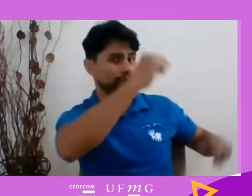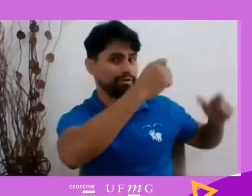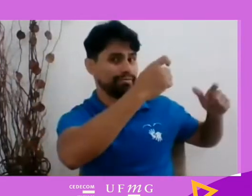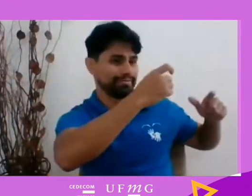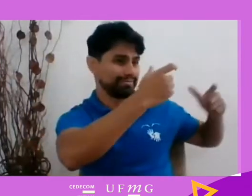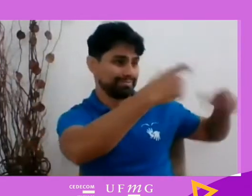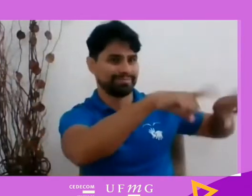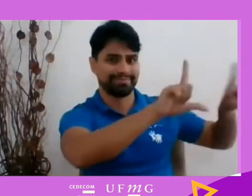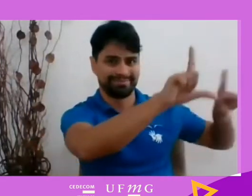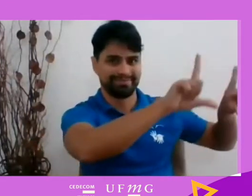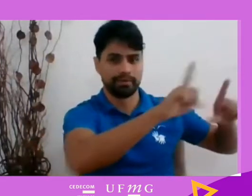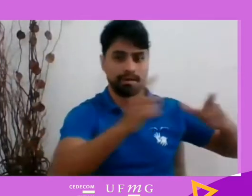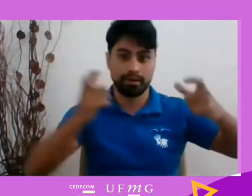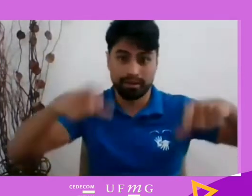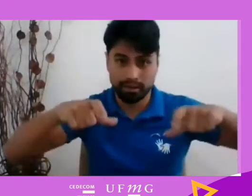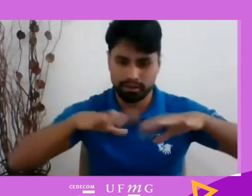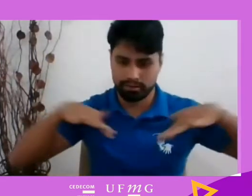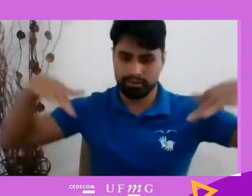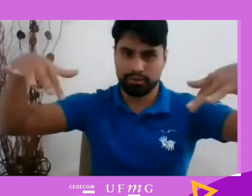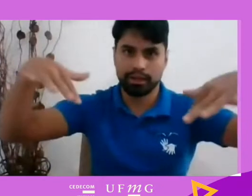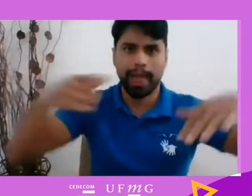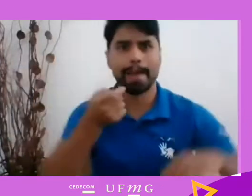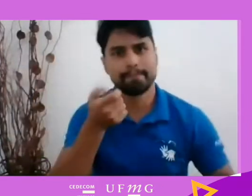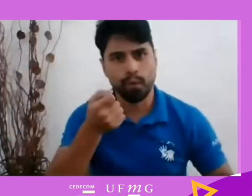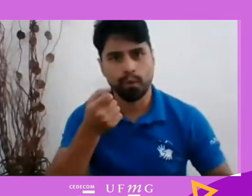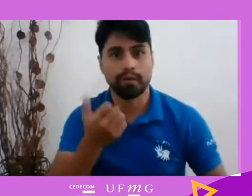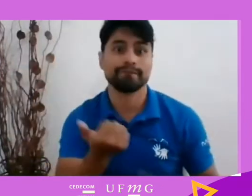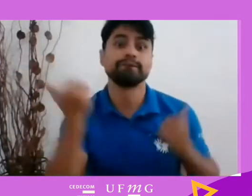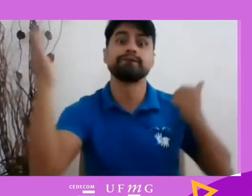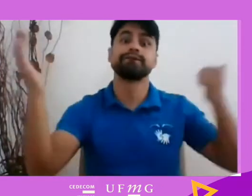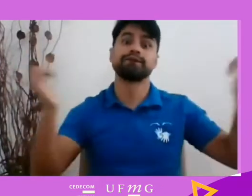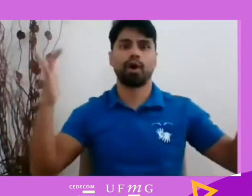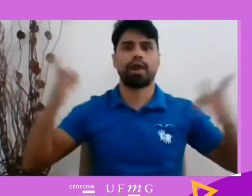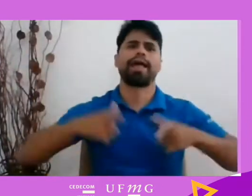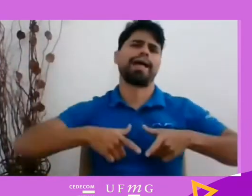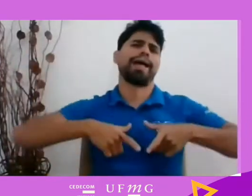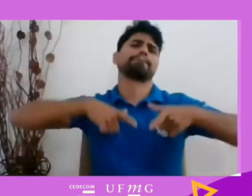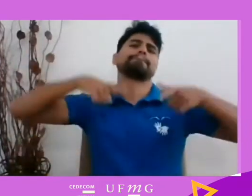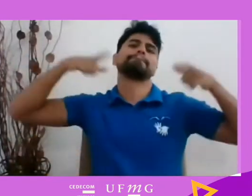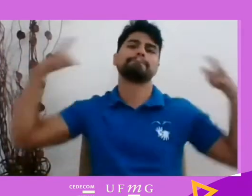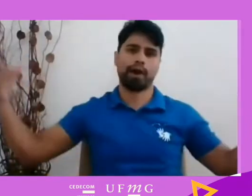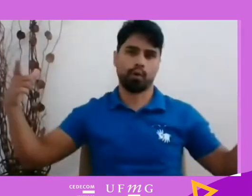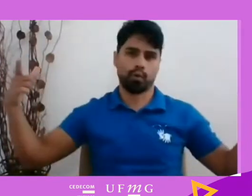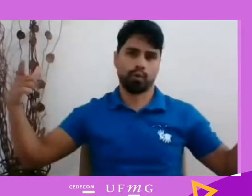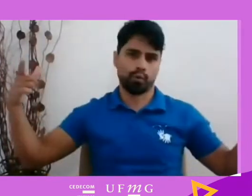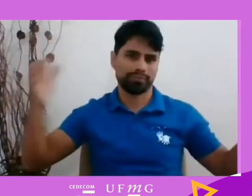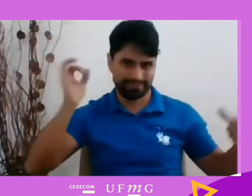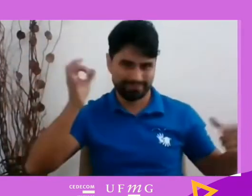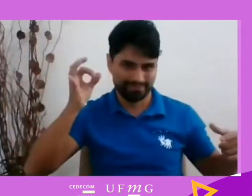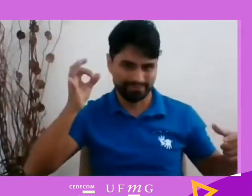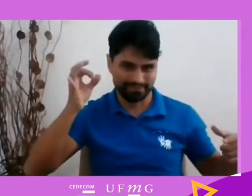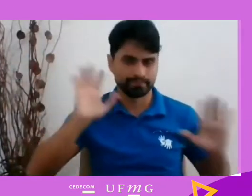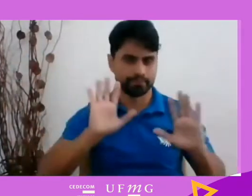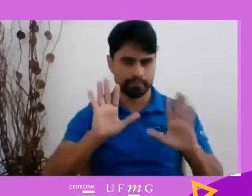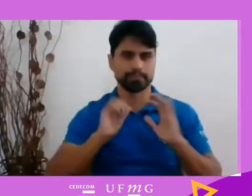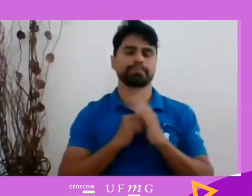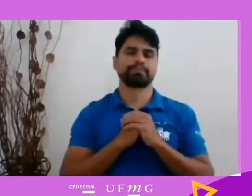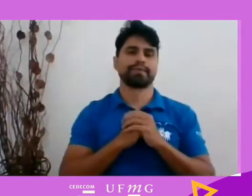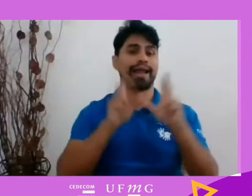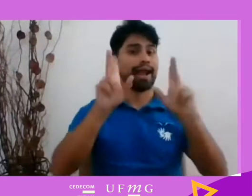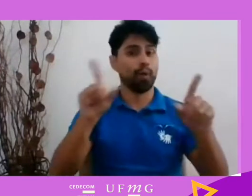ponto de vista espacial, porque ele está em conexões de redes de conexões digitais, e quanto do ponto de